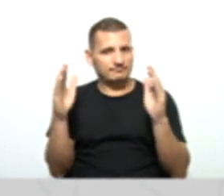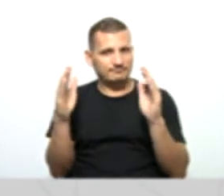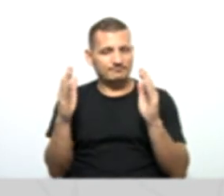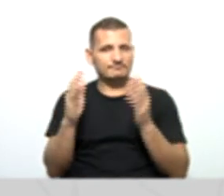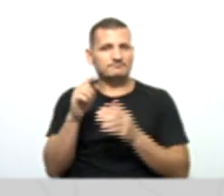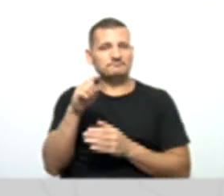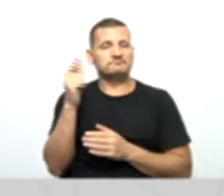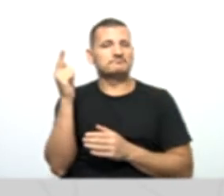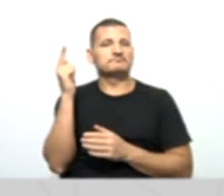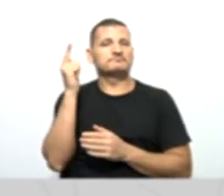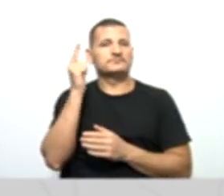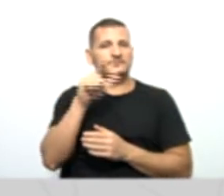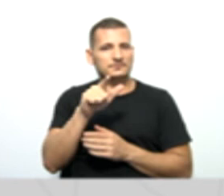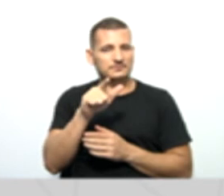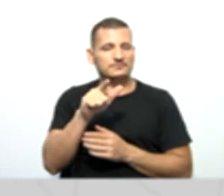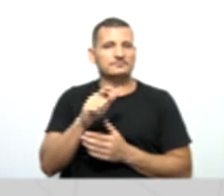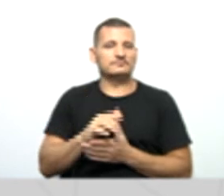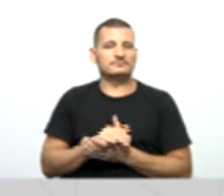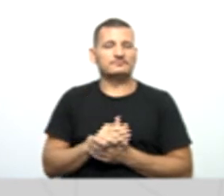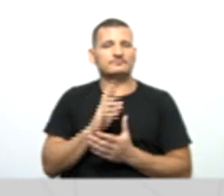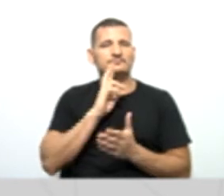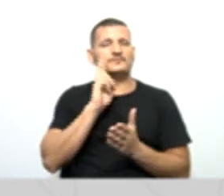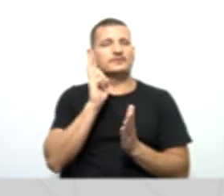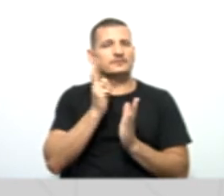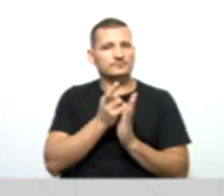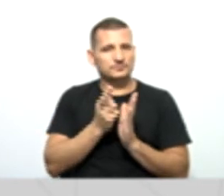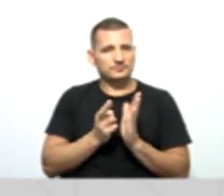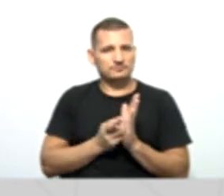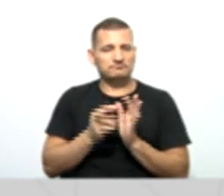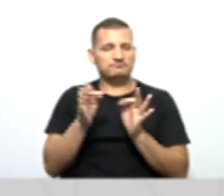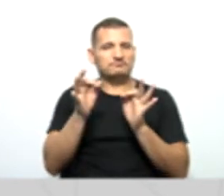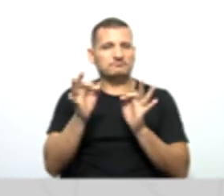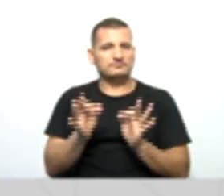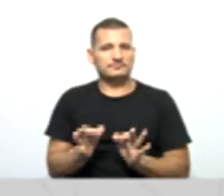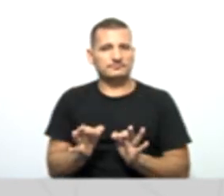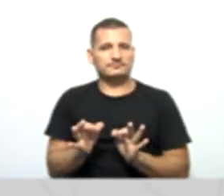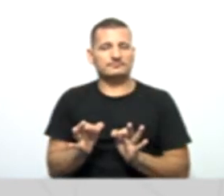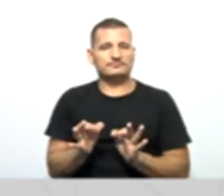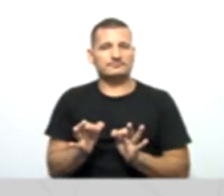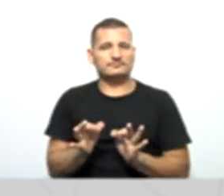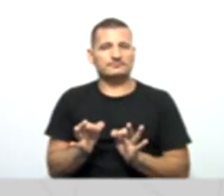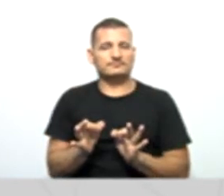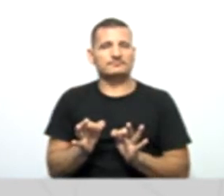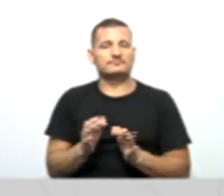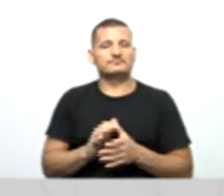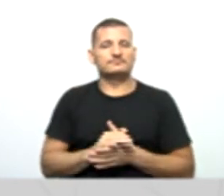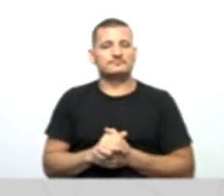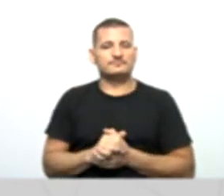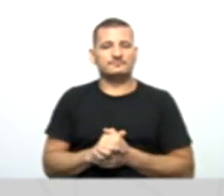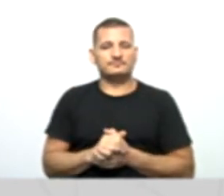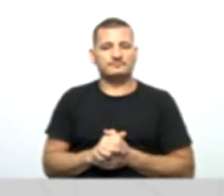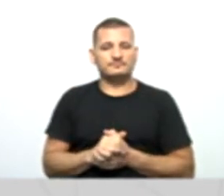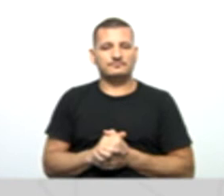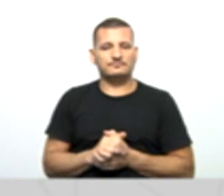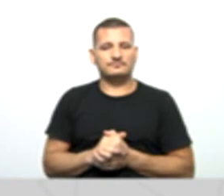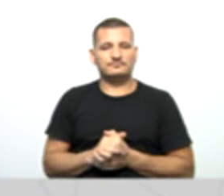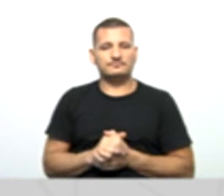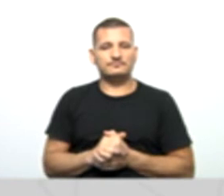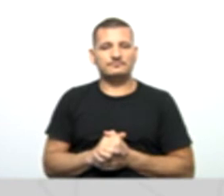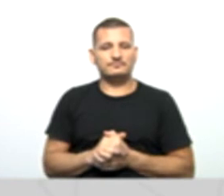Ela conseguiu aí responder da forma correta o que é o escopo, ok?